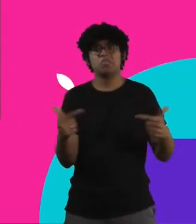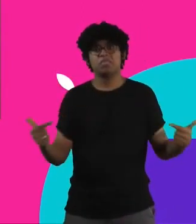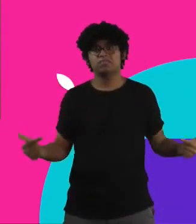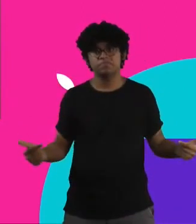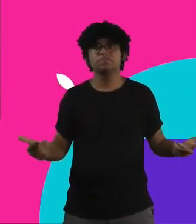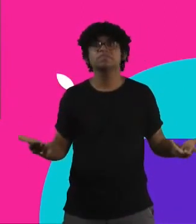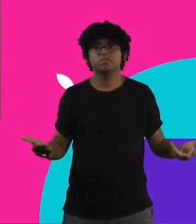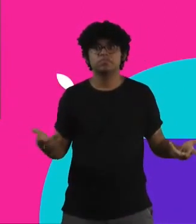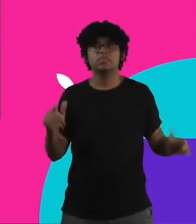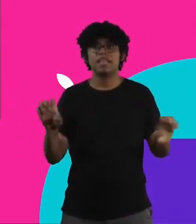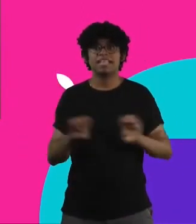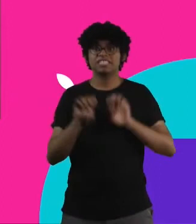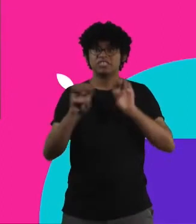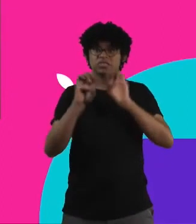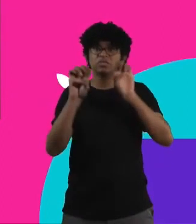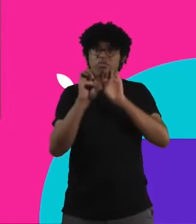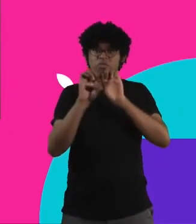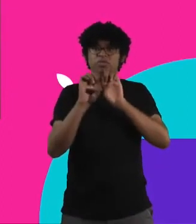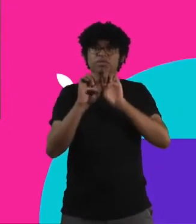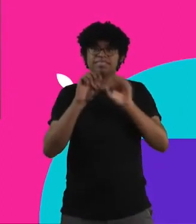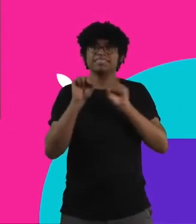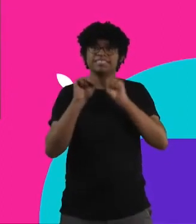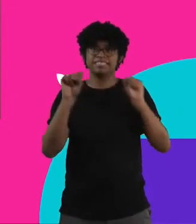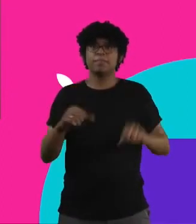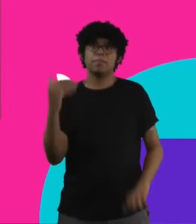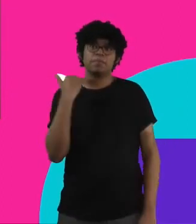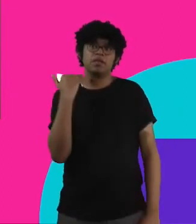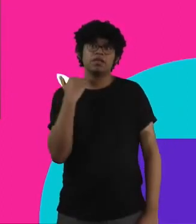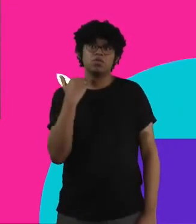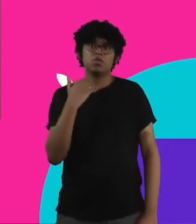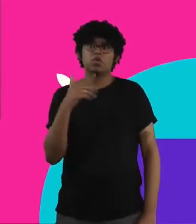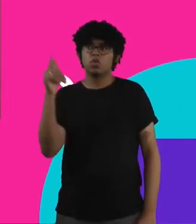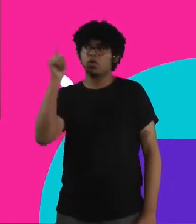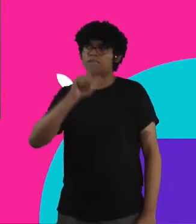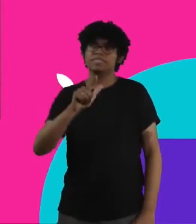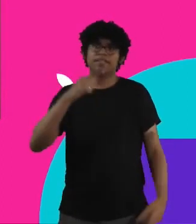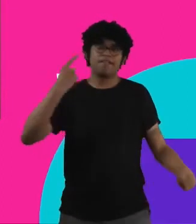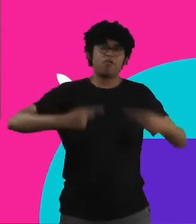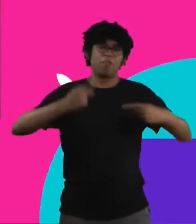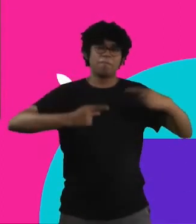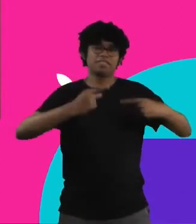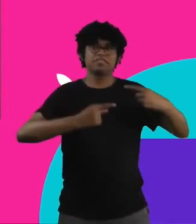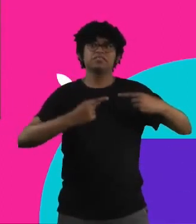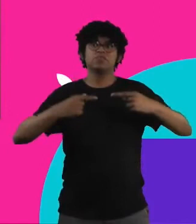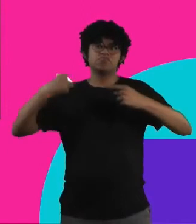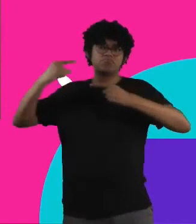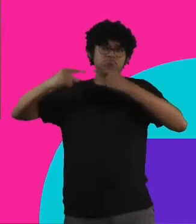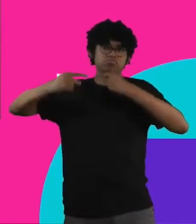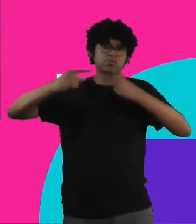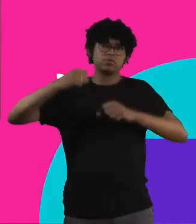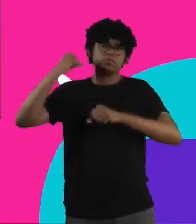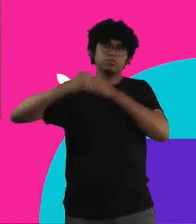financeiro oligopolizada, que ganha uma dinâmica de competitividade maior nos últimos anos, com